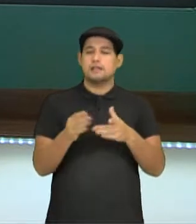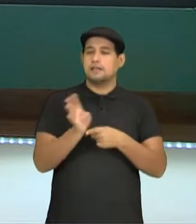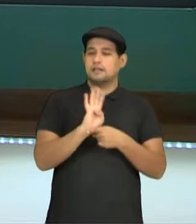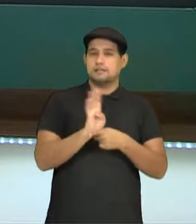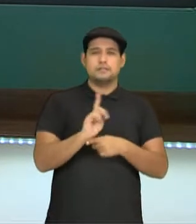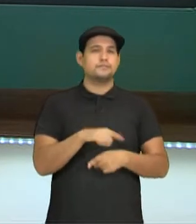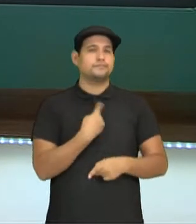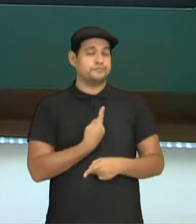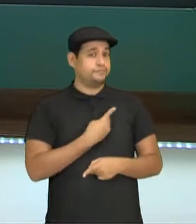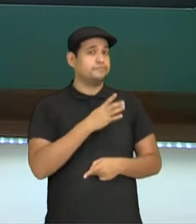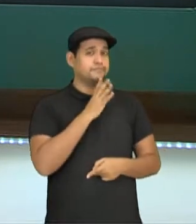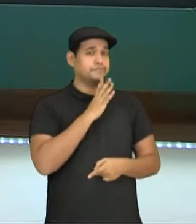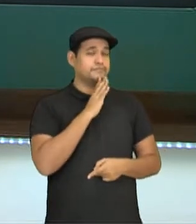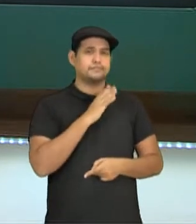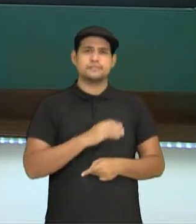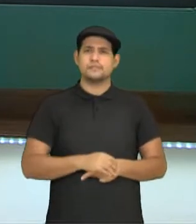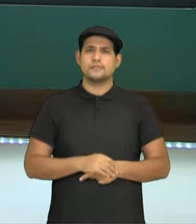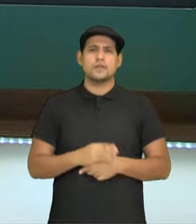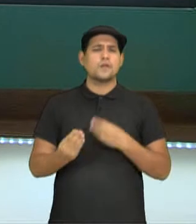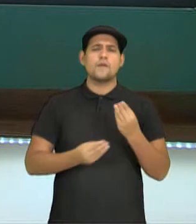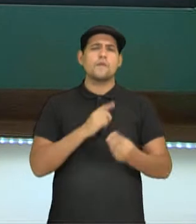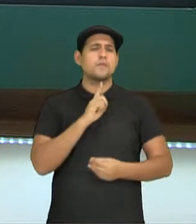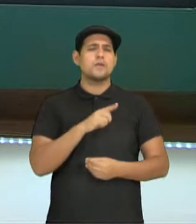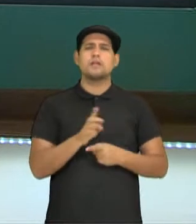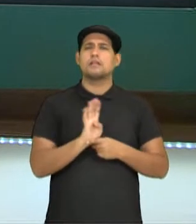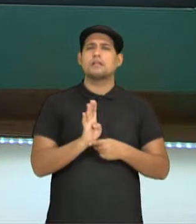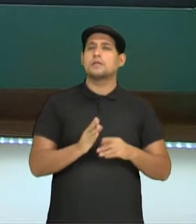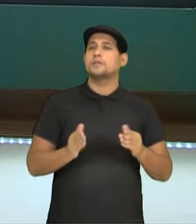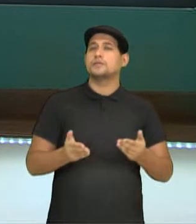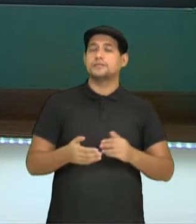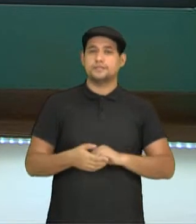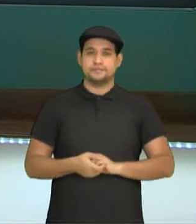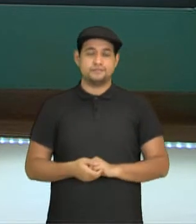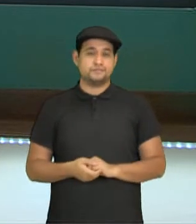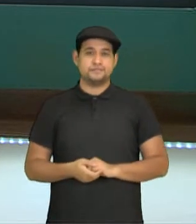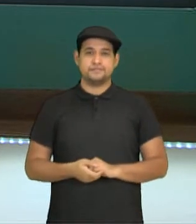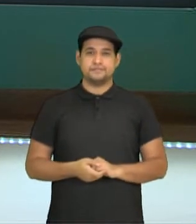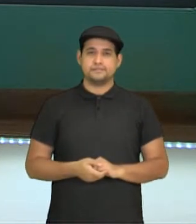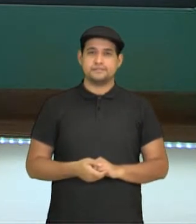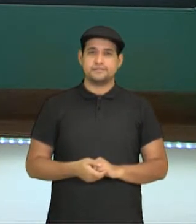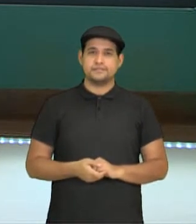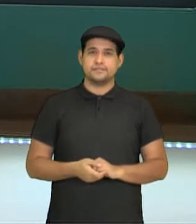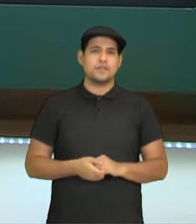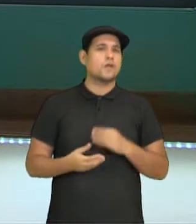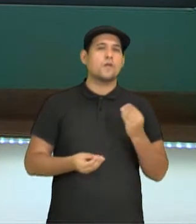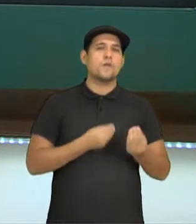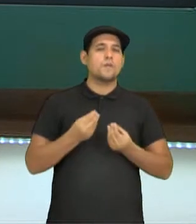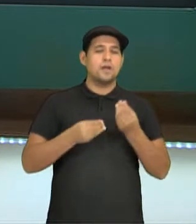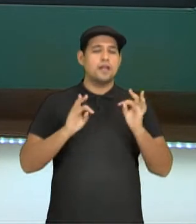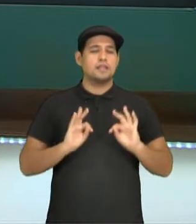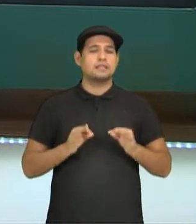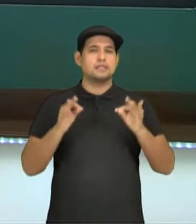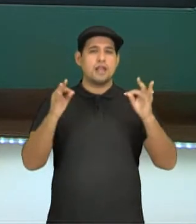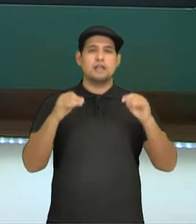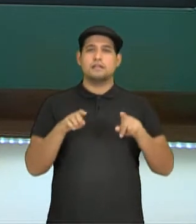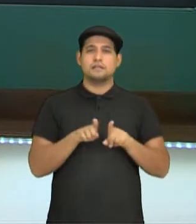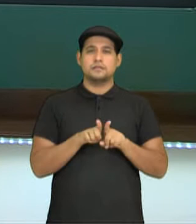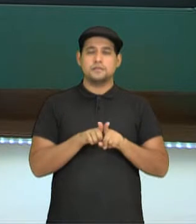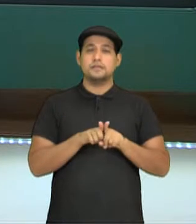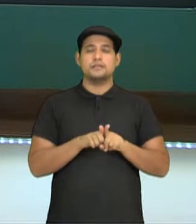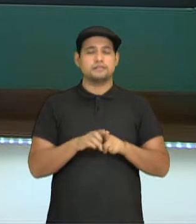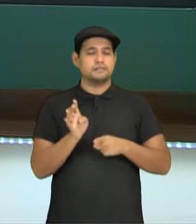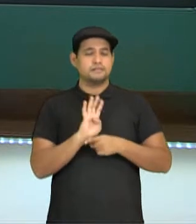nós conhecemos hoje. Como que é o cinema hoje? Como que são as tecnologias